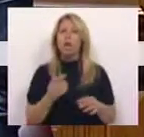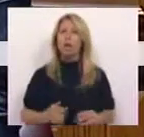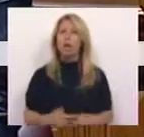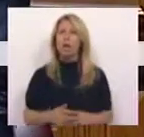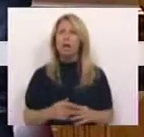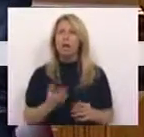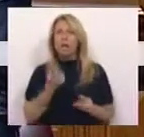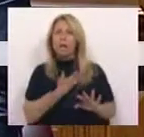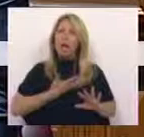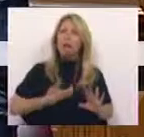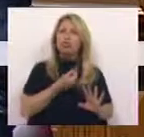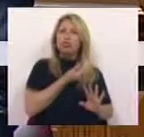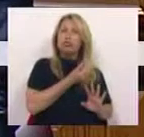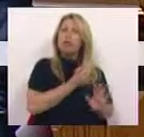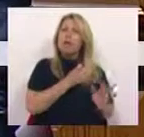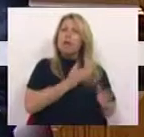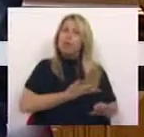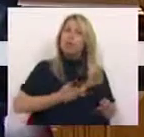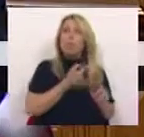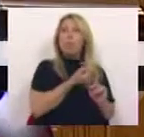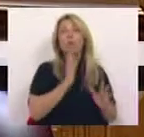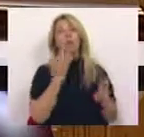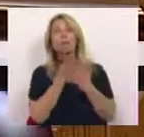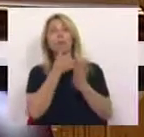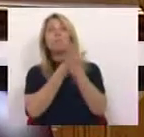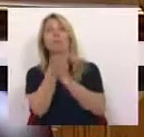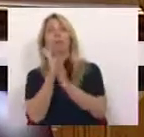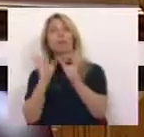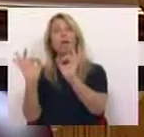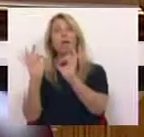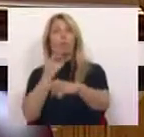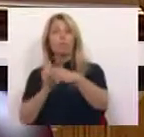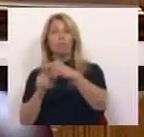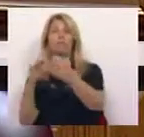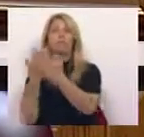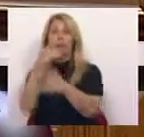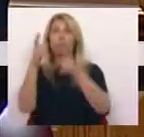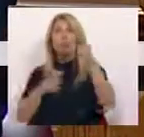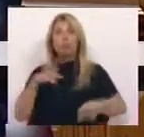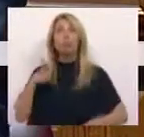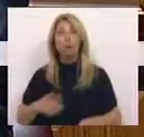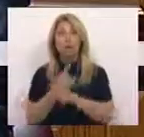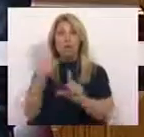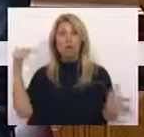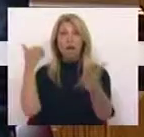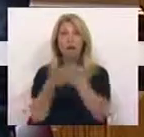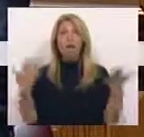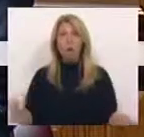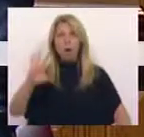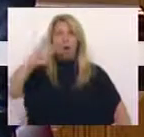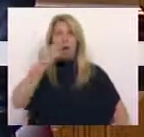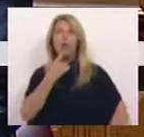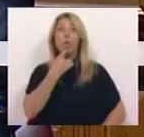tomar medidas para beneficiar os portugueses que têm sido, de facto, tão massacrados com estas